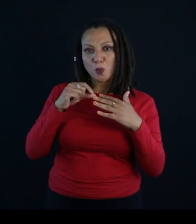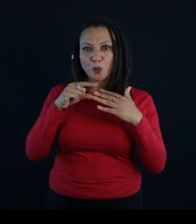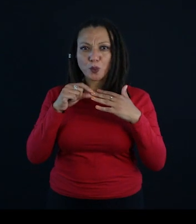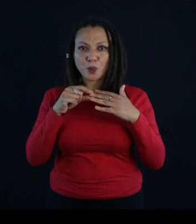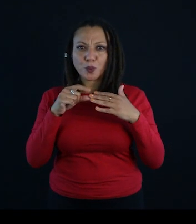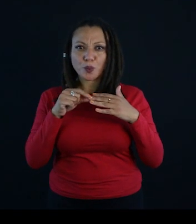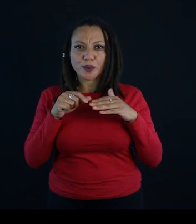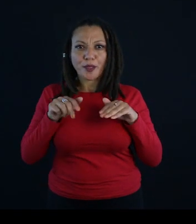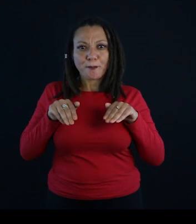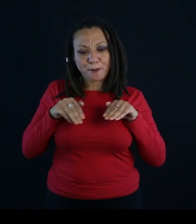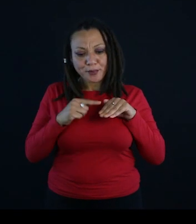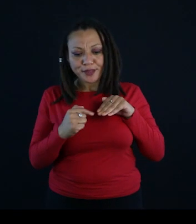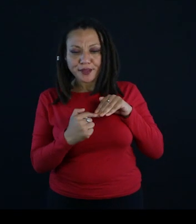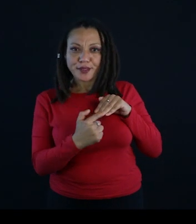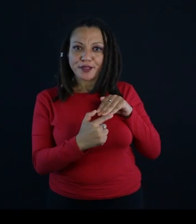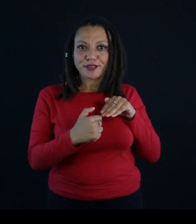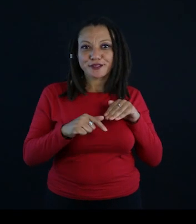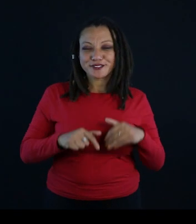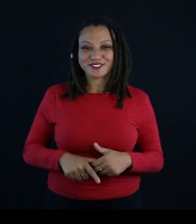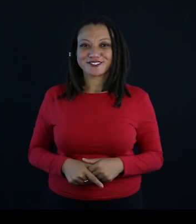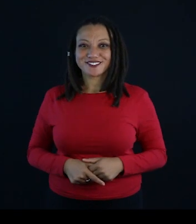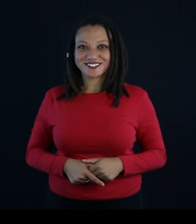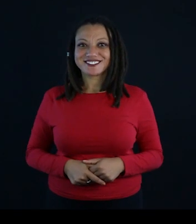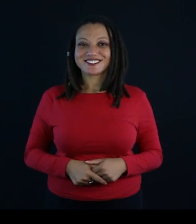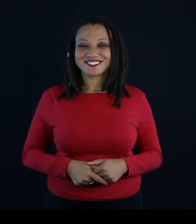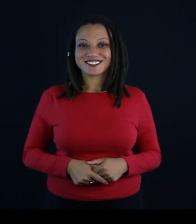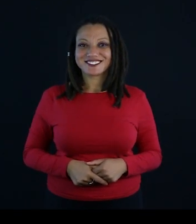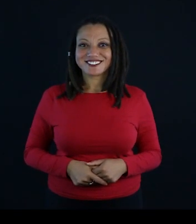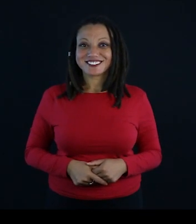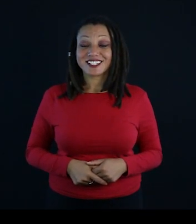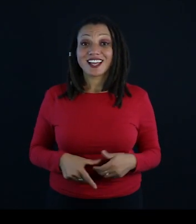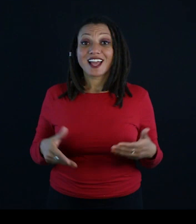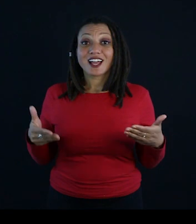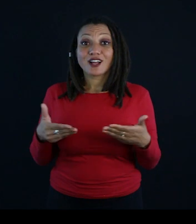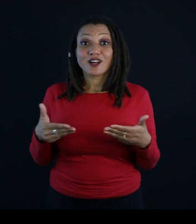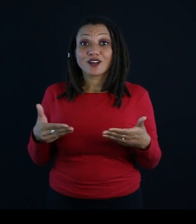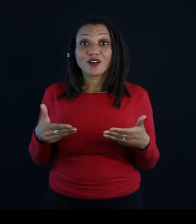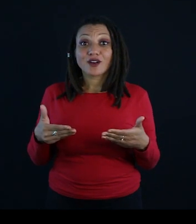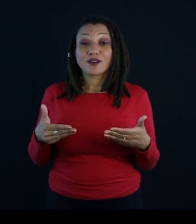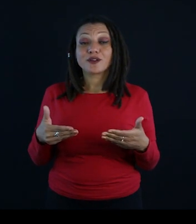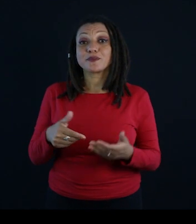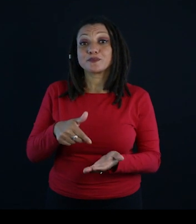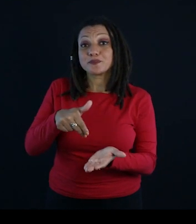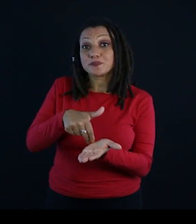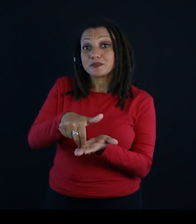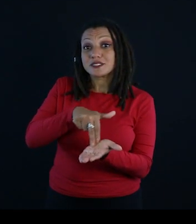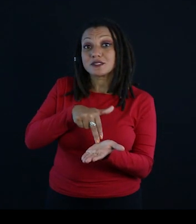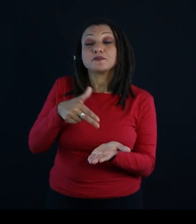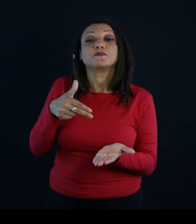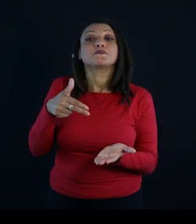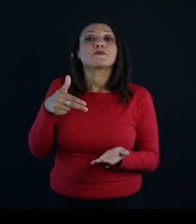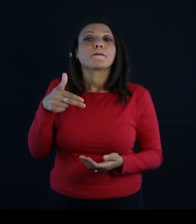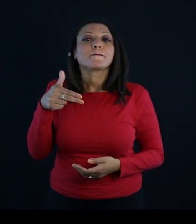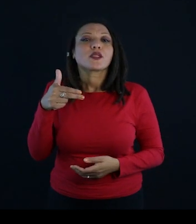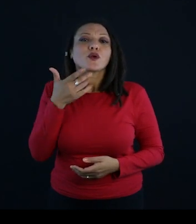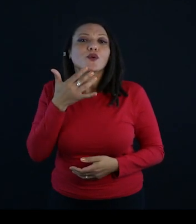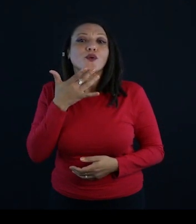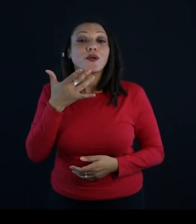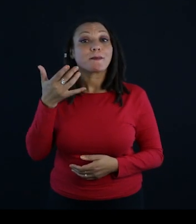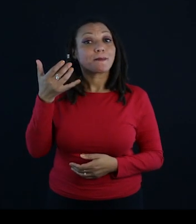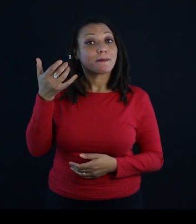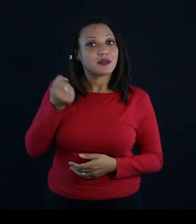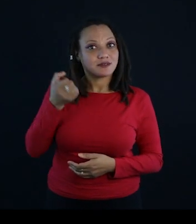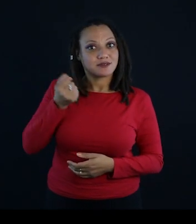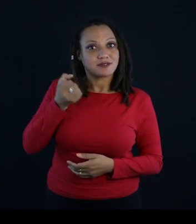Aqui na pontinha da unha, da pata. E agora, a gente pega um pincel branco